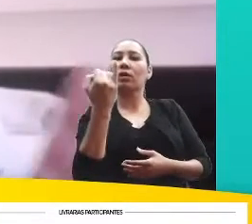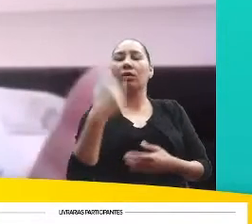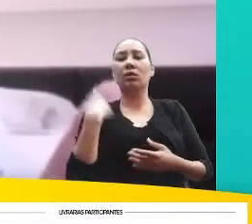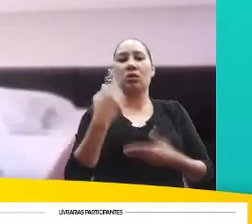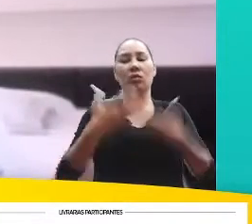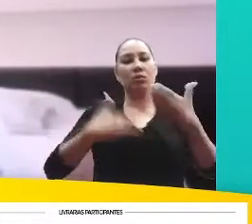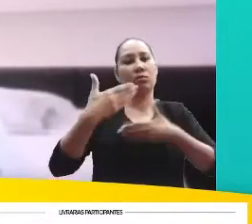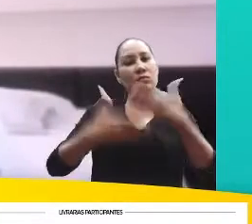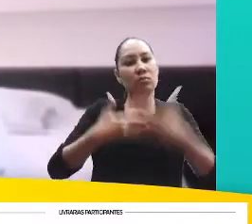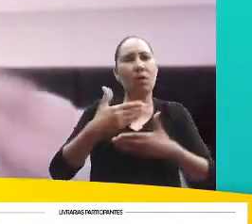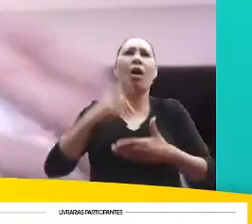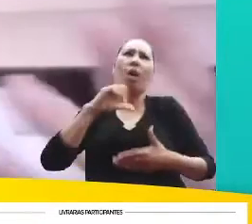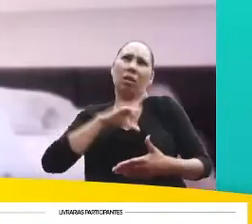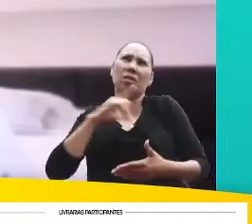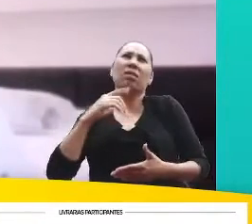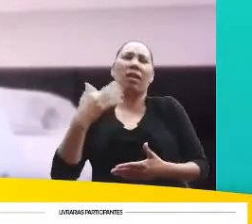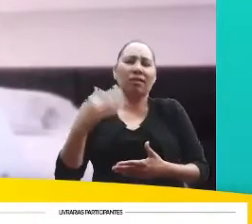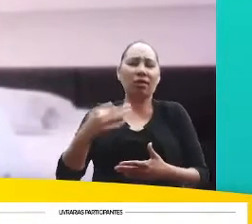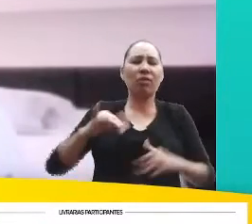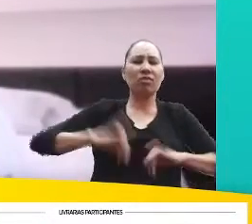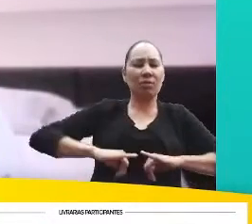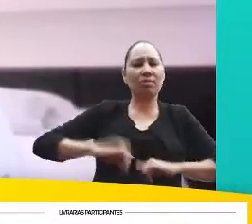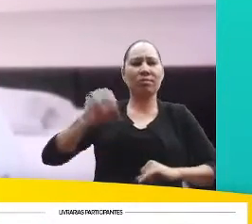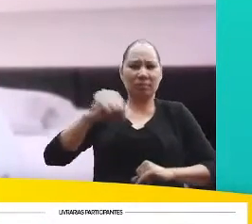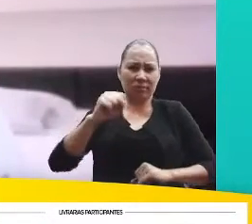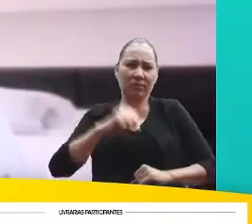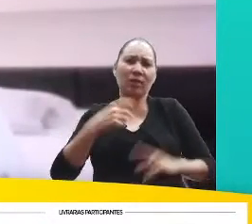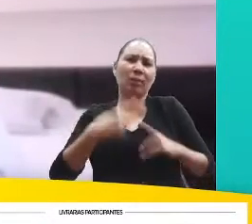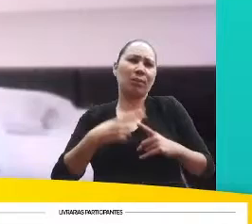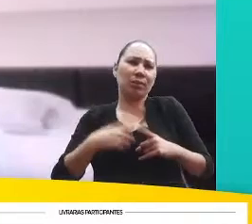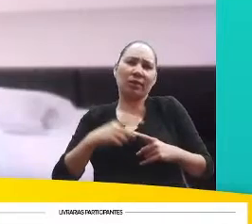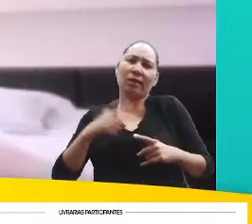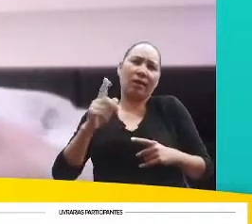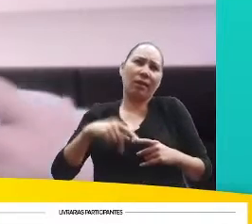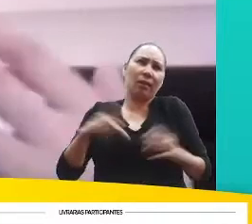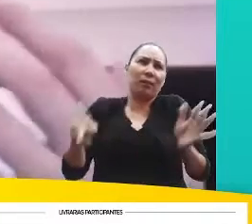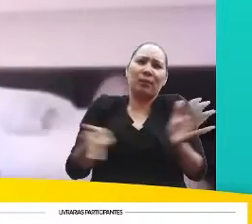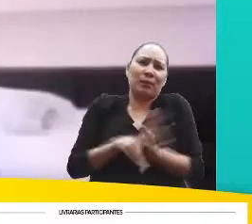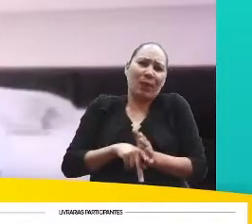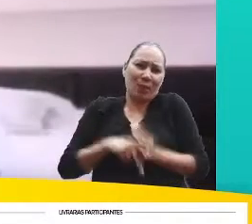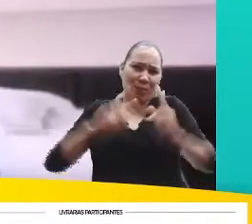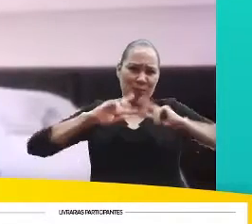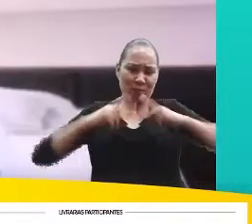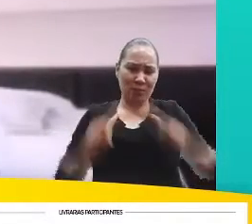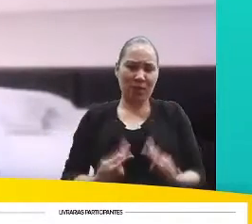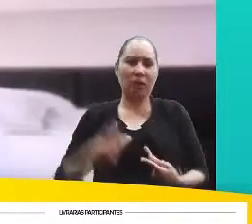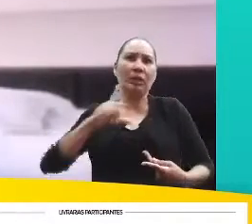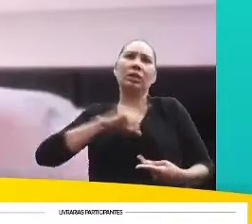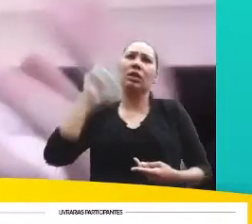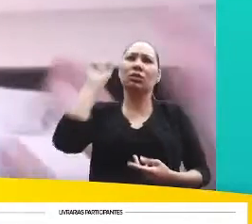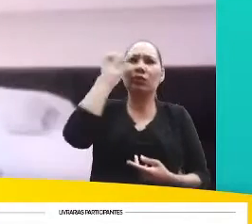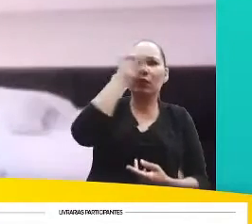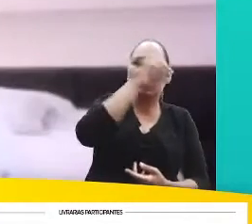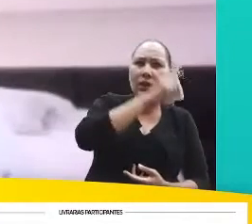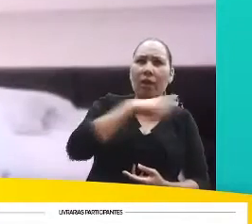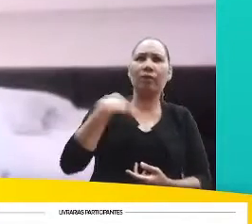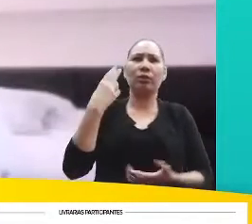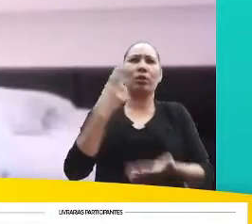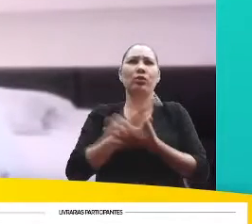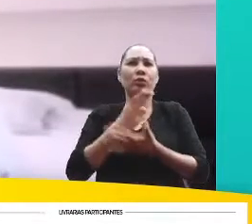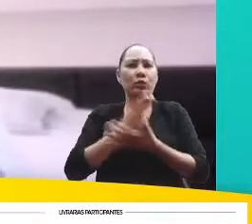até teremos dores, porque os nossos amores vão desencarnar, porque nós passaremos dificuldades, nós